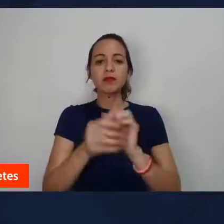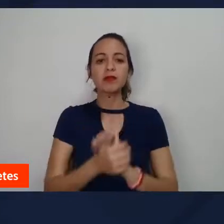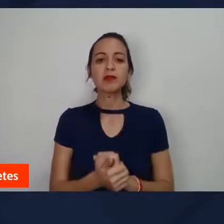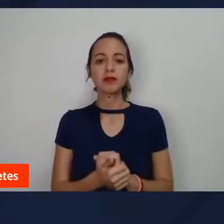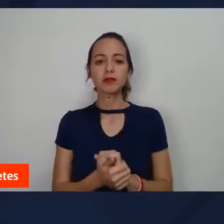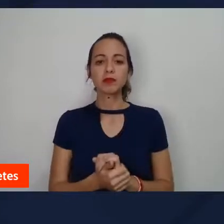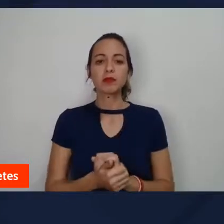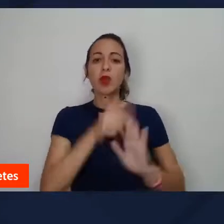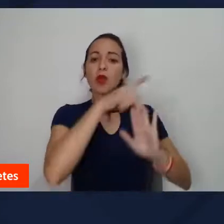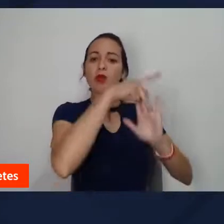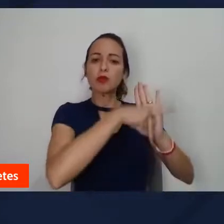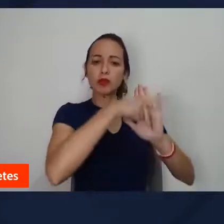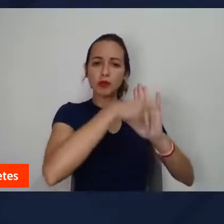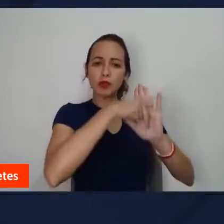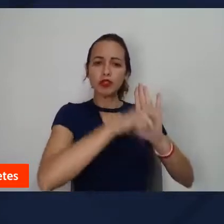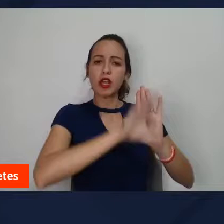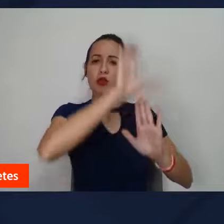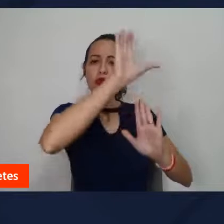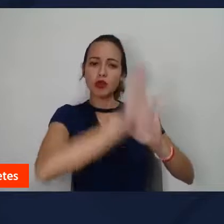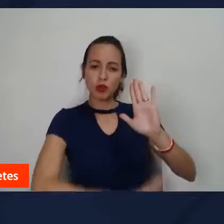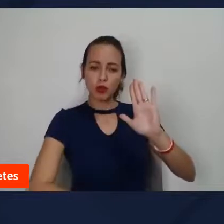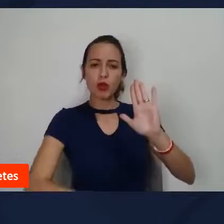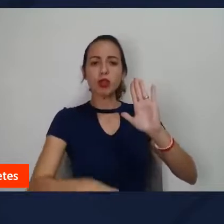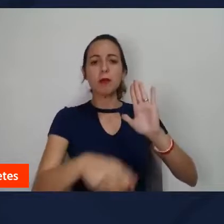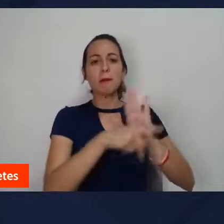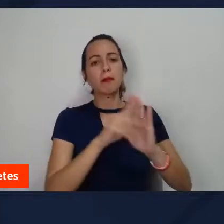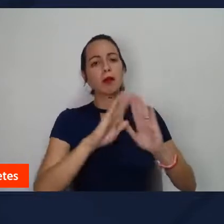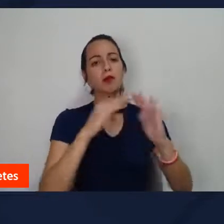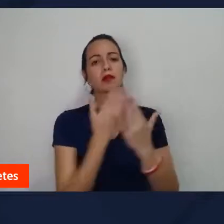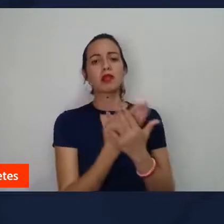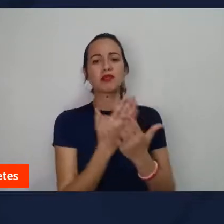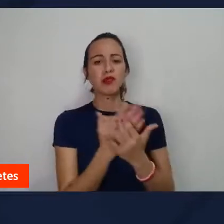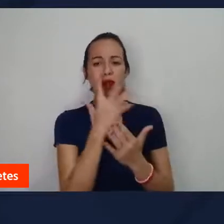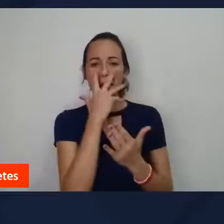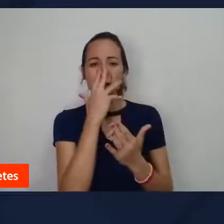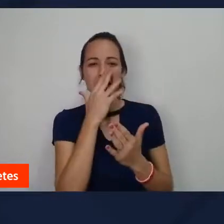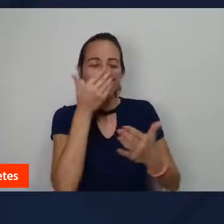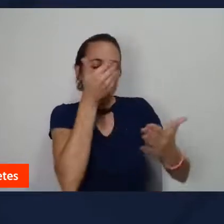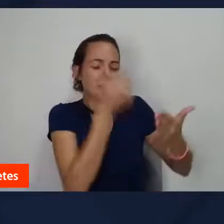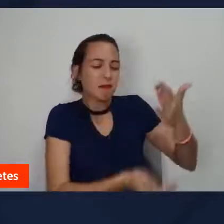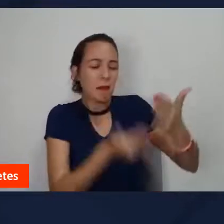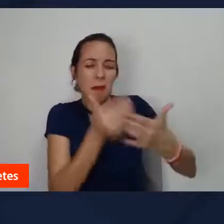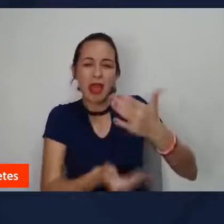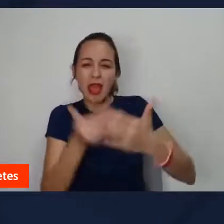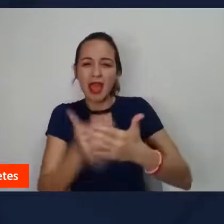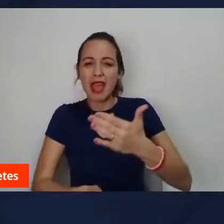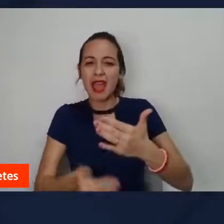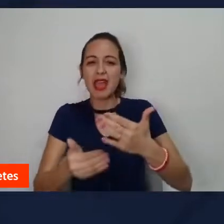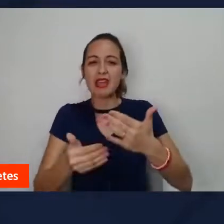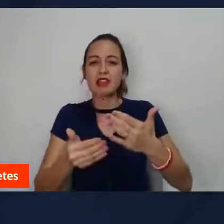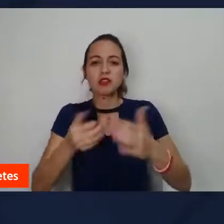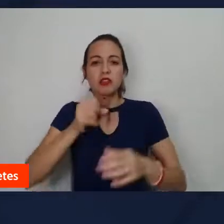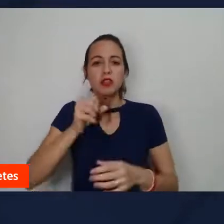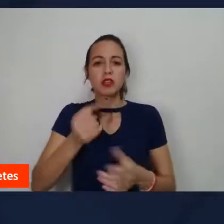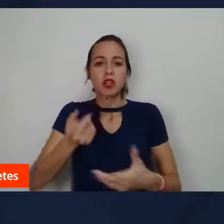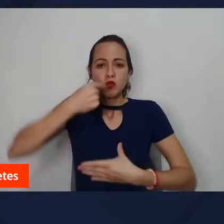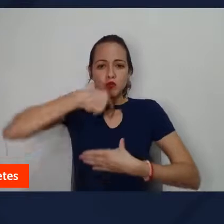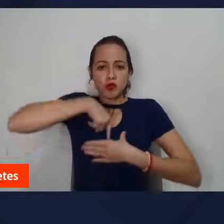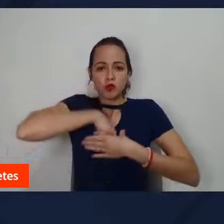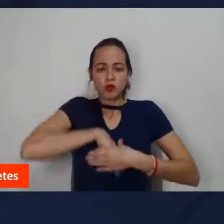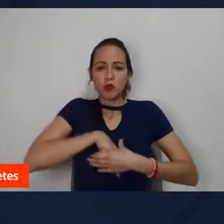estabelecimento de projetos curriculares que apagam as histórias e as subjetividades. Exatamente